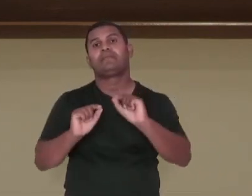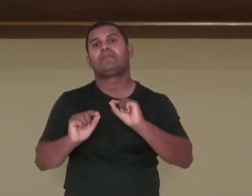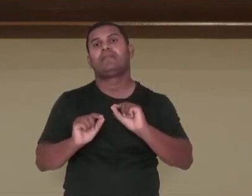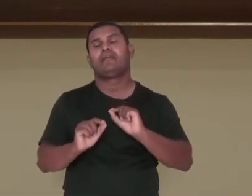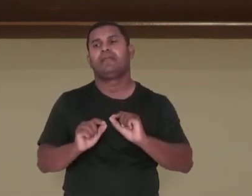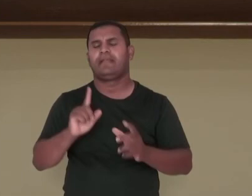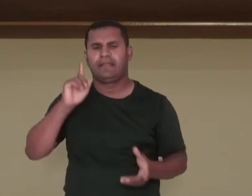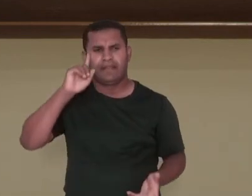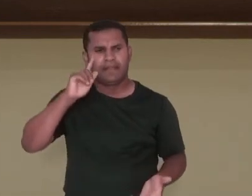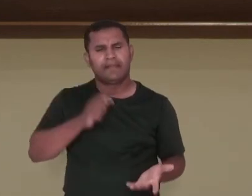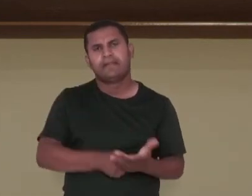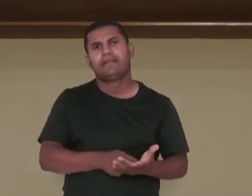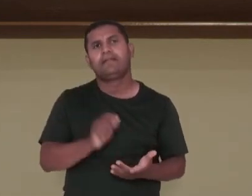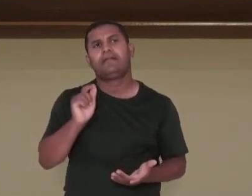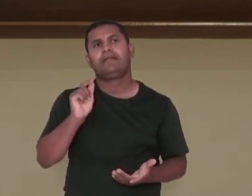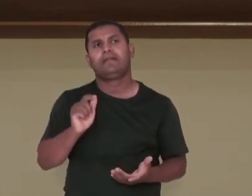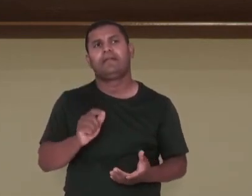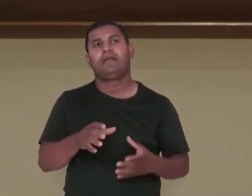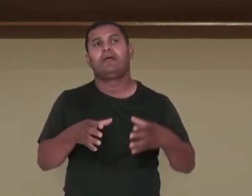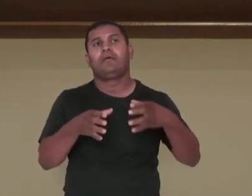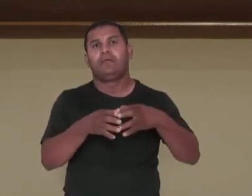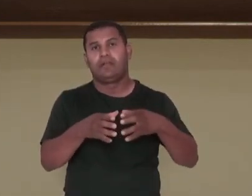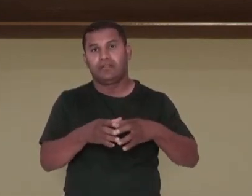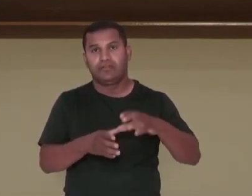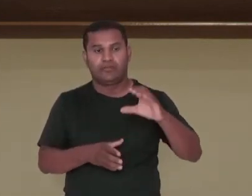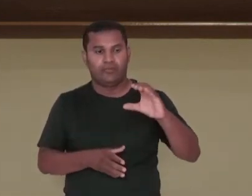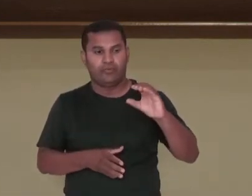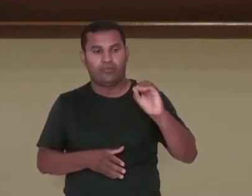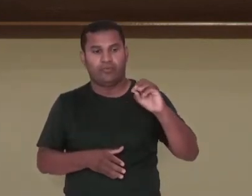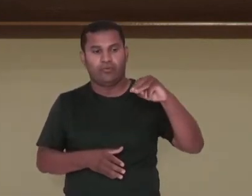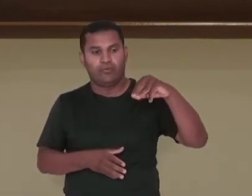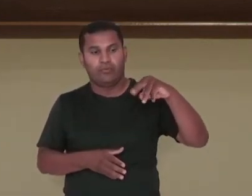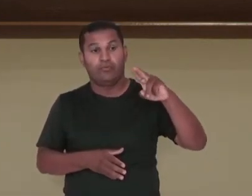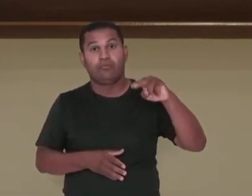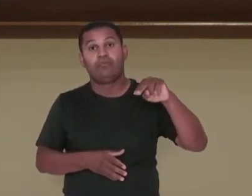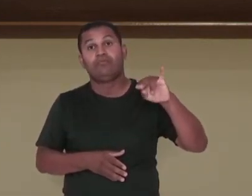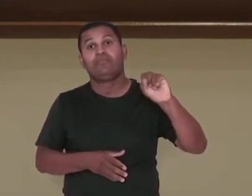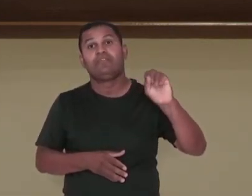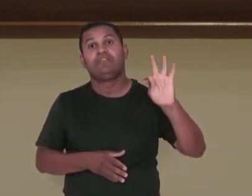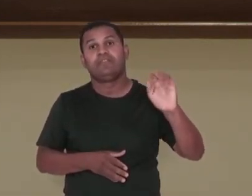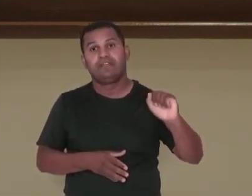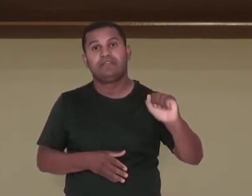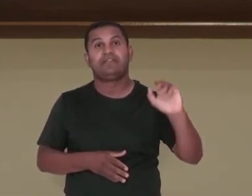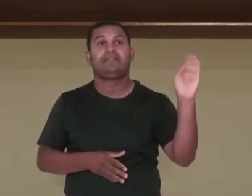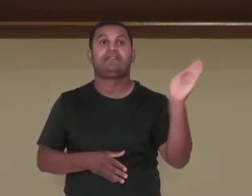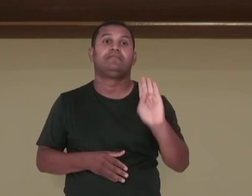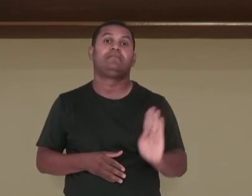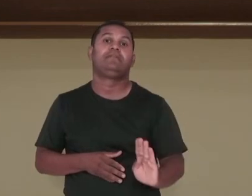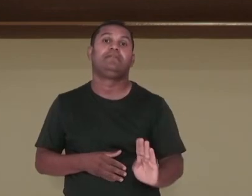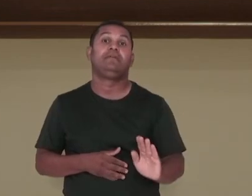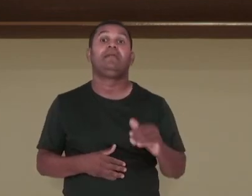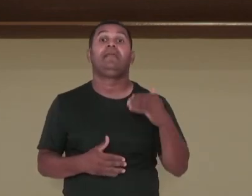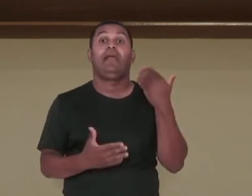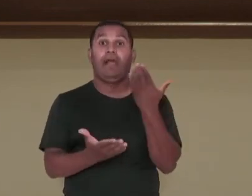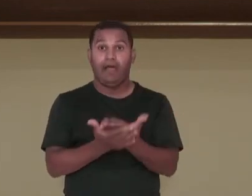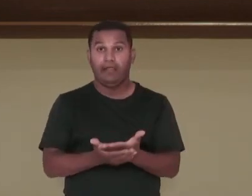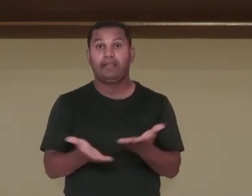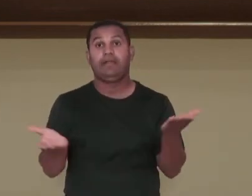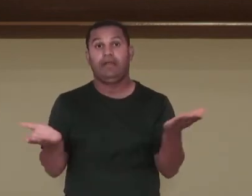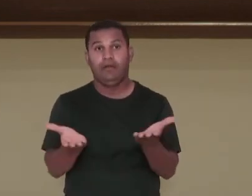diferenciado aqui no Brasil, que é o Partido Comunista do Brasil, o PCB, inclusive que atualmente ainda é o